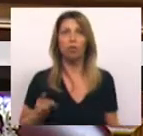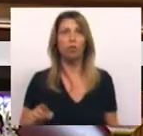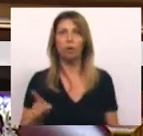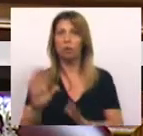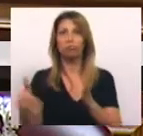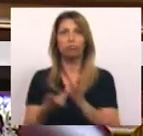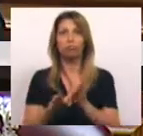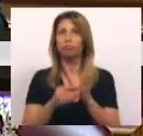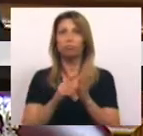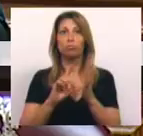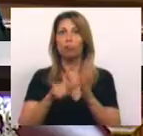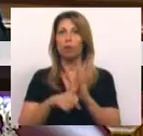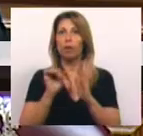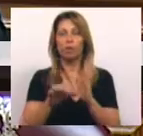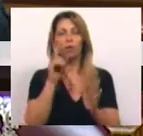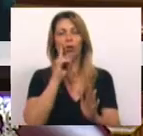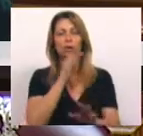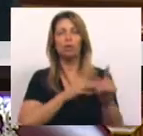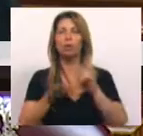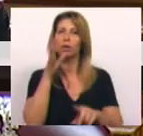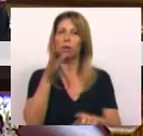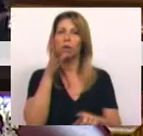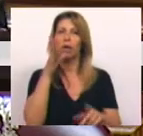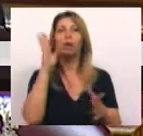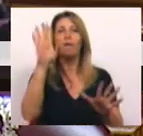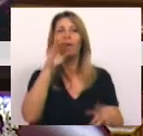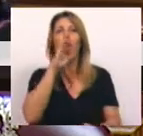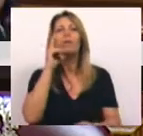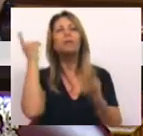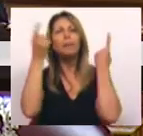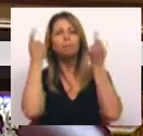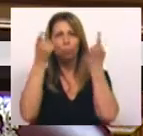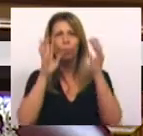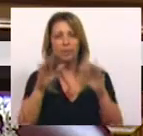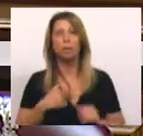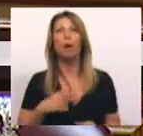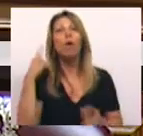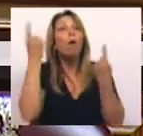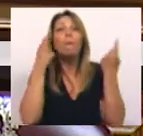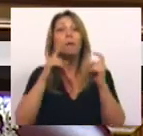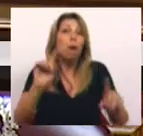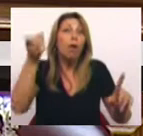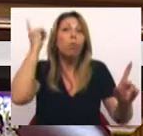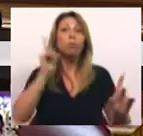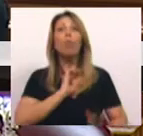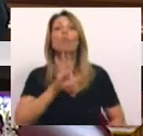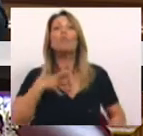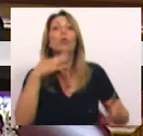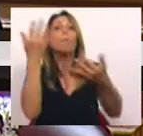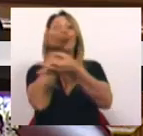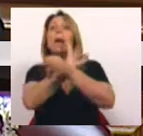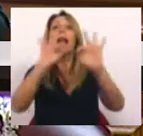vamos fazer um exercício. Vamos pensar que vivemos num mundo de maravilha e assim seria de facto desejável